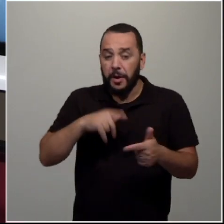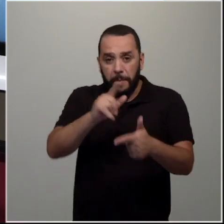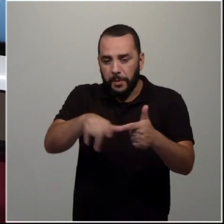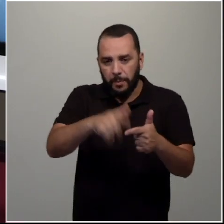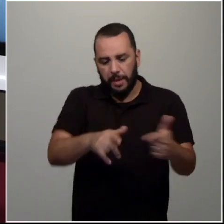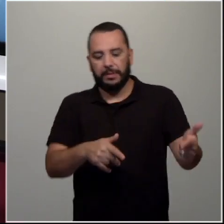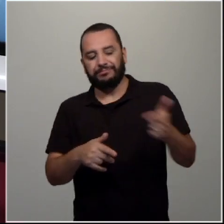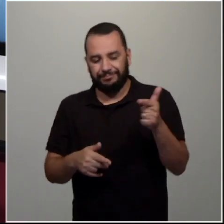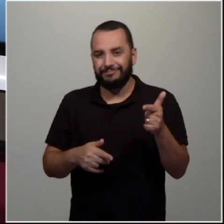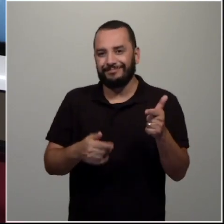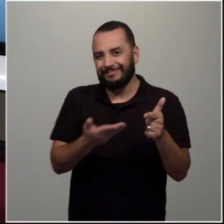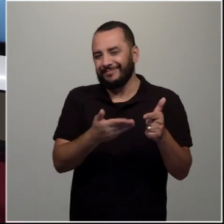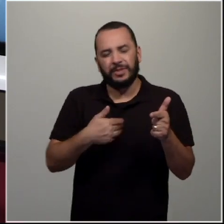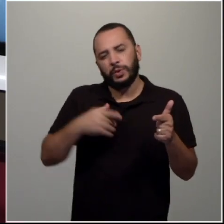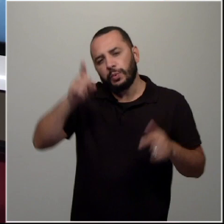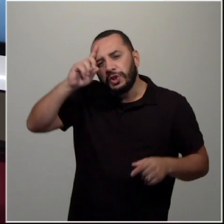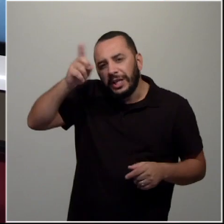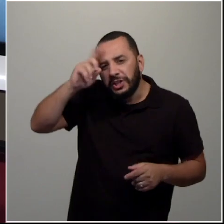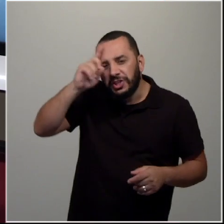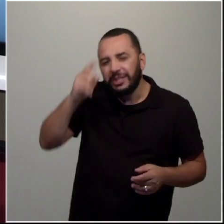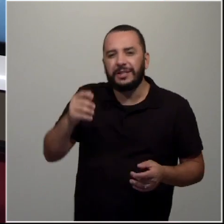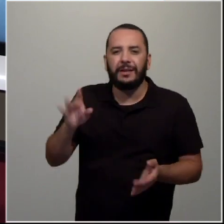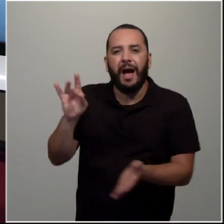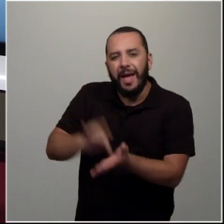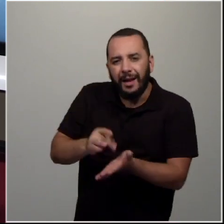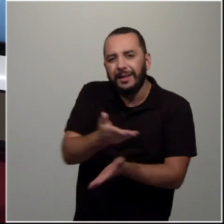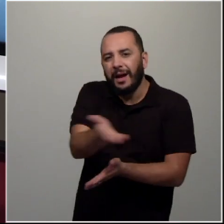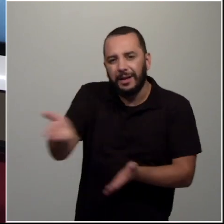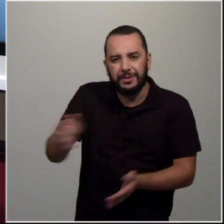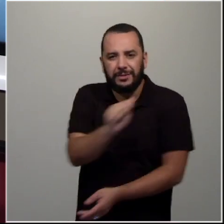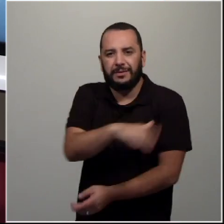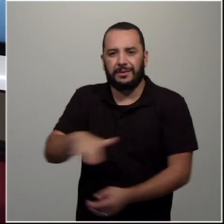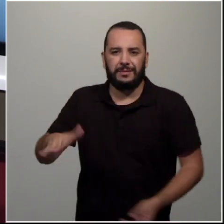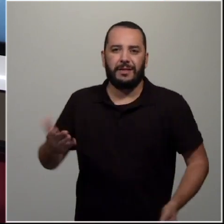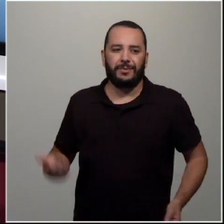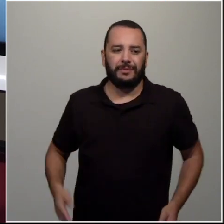que podem ser problemas do cotidiano do aluno da realidade do aluno e